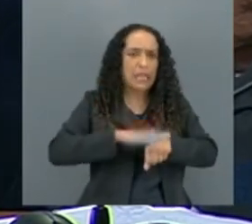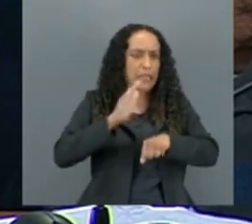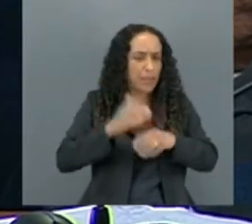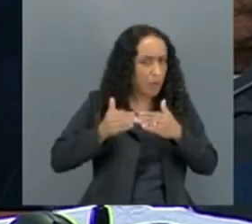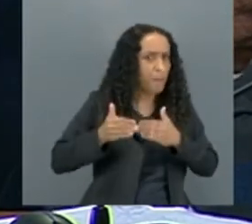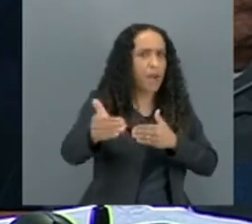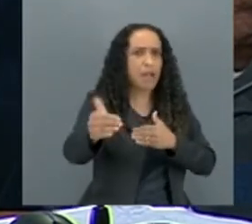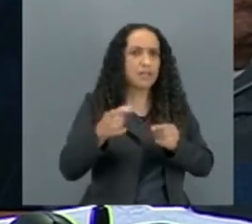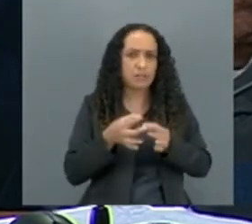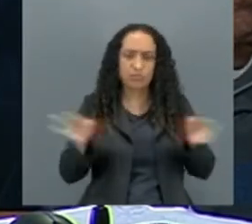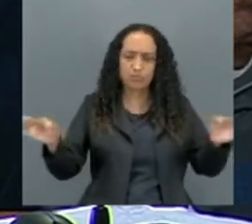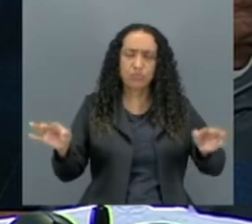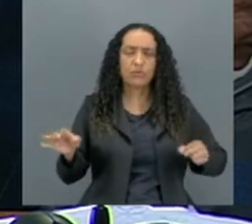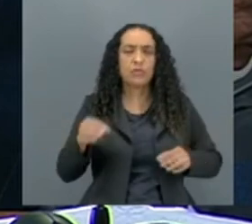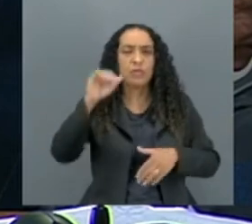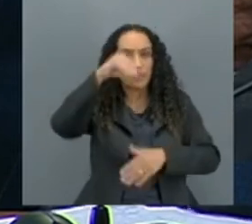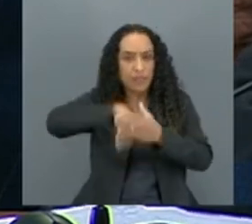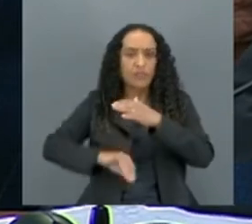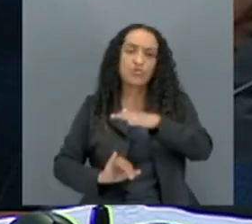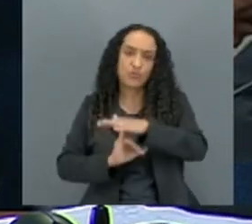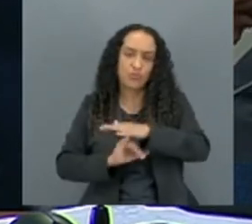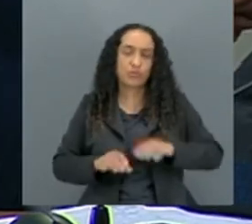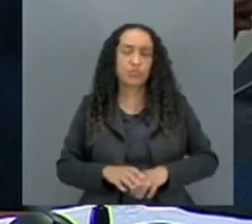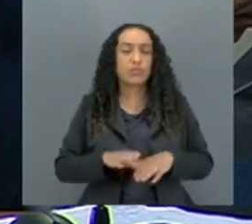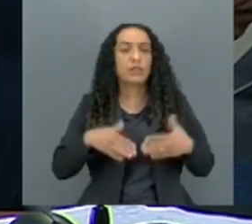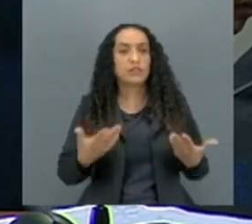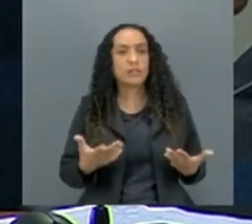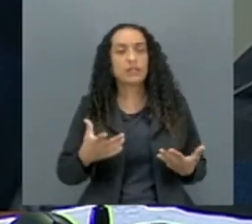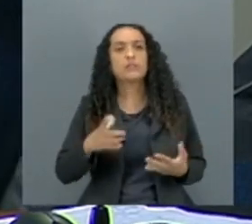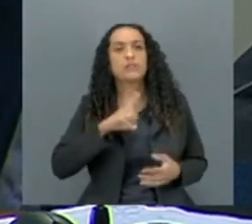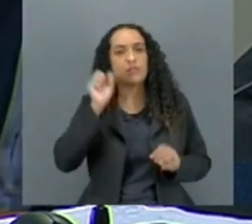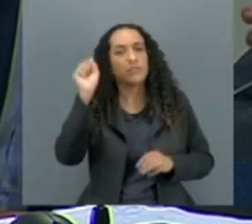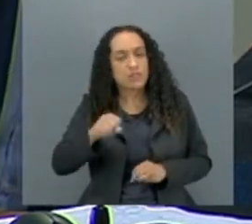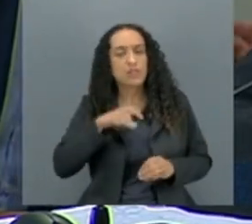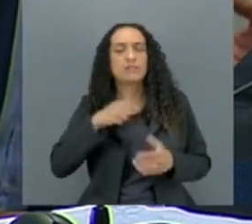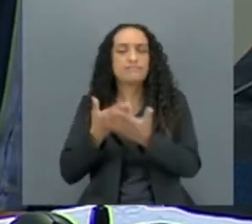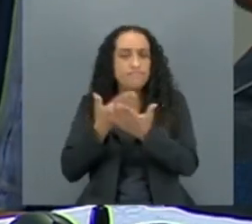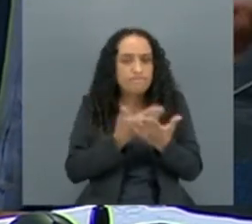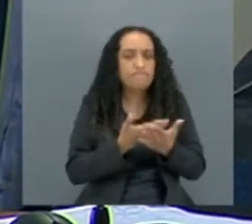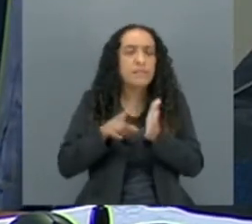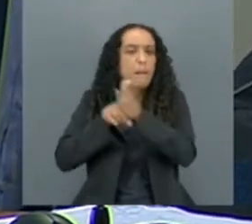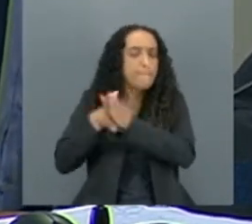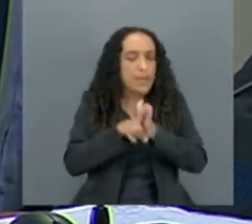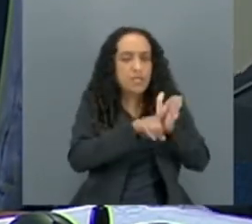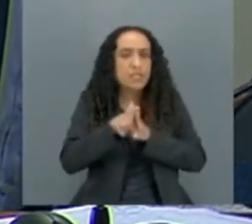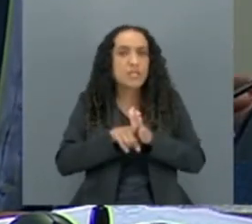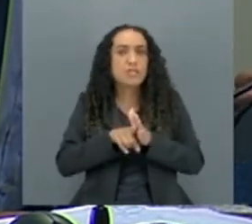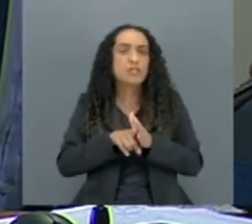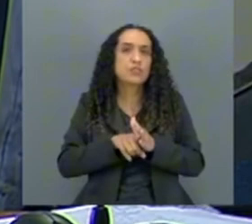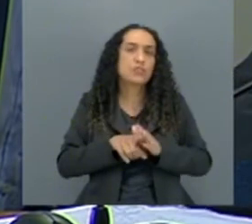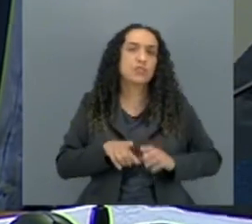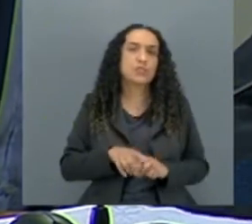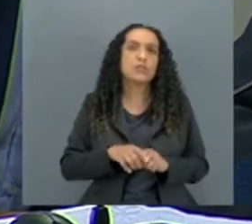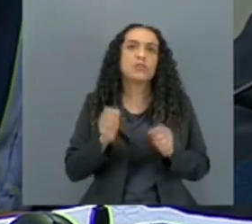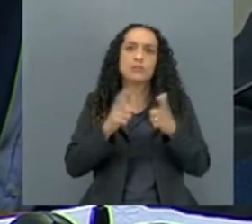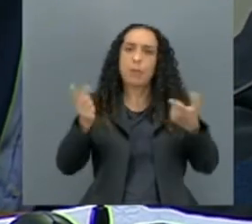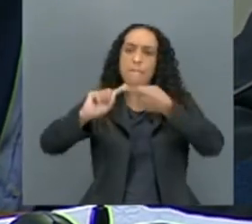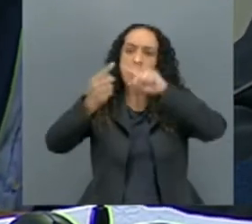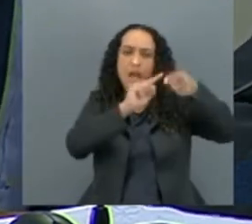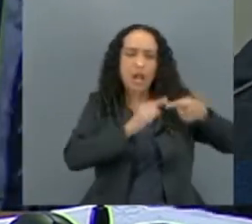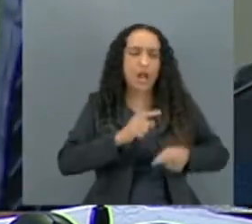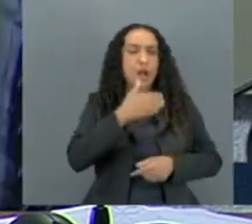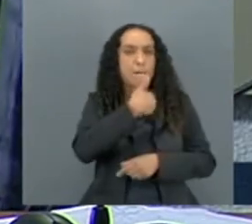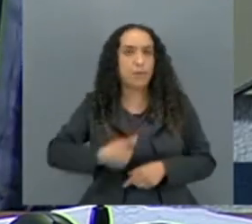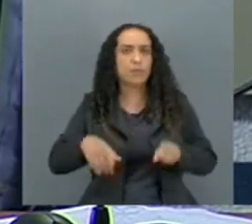nas instituições de recuperação. Portanto, estamos sim estudando isso com amplo debate público e